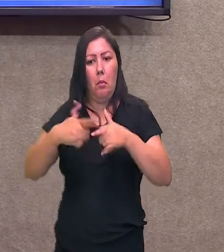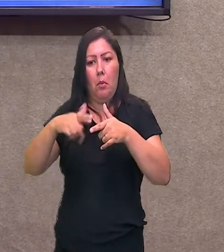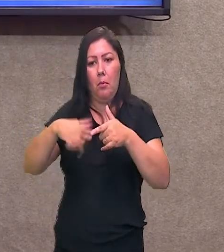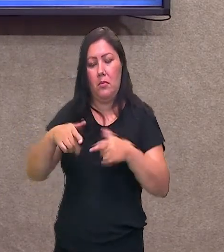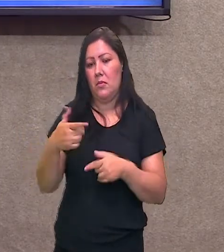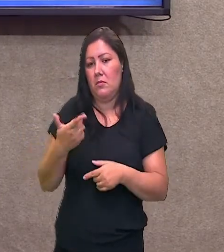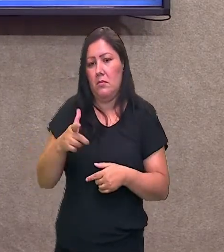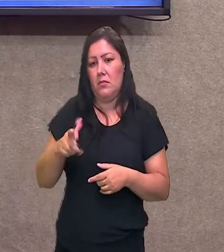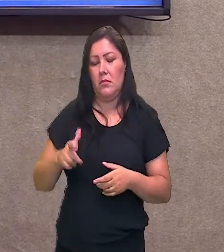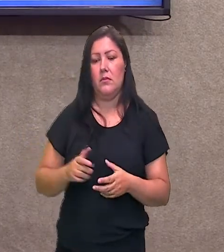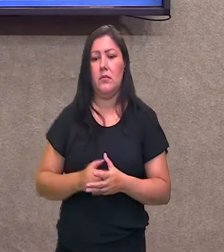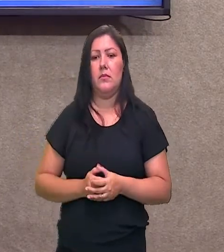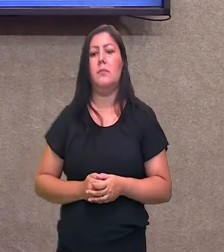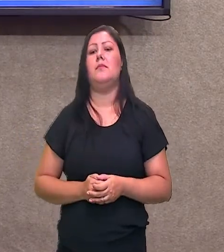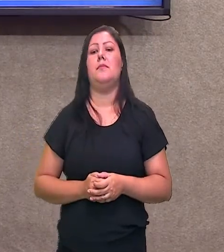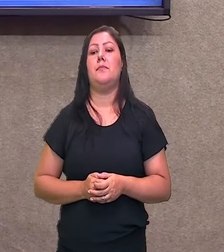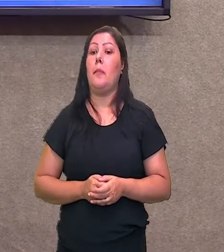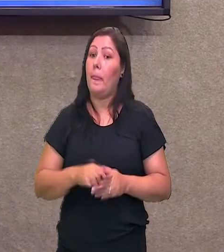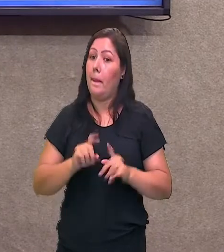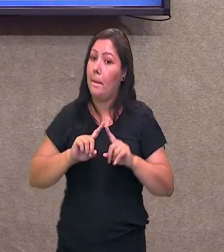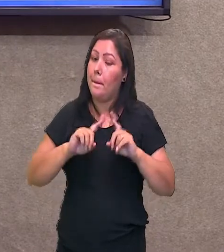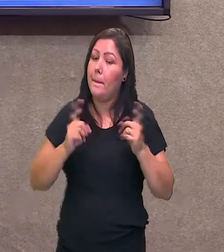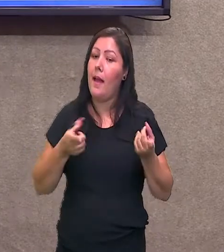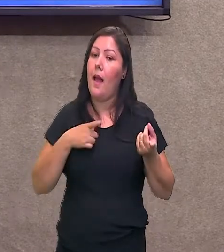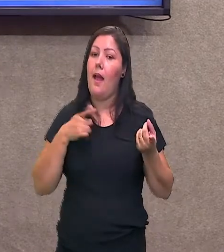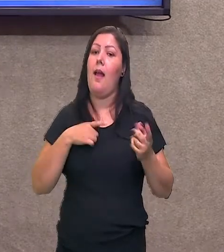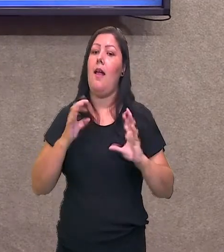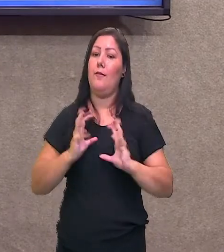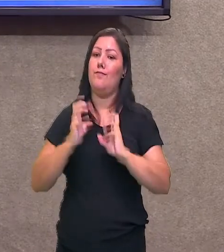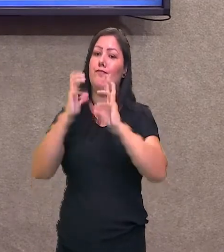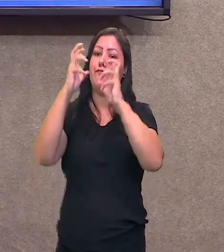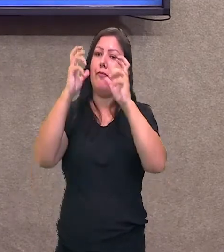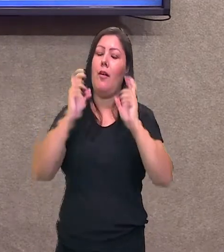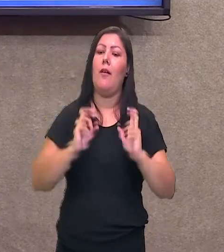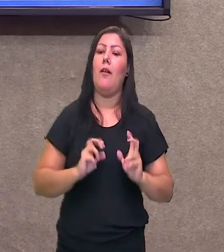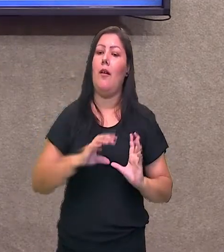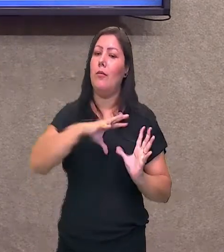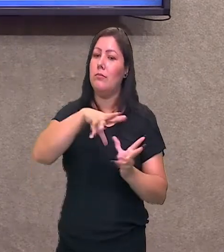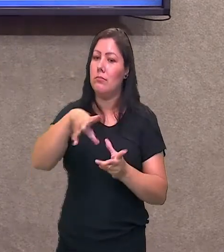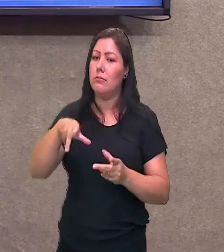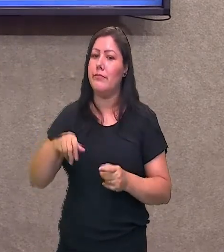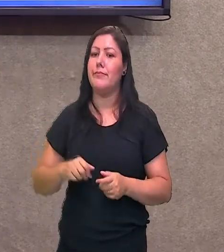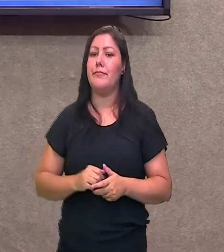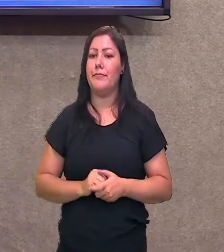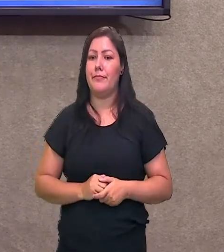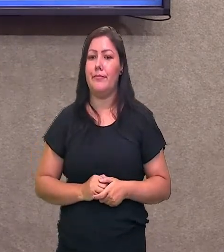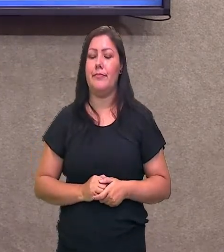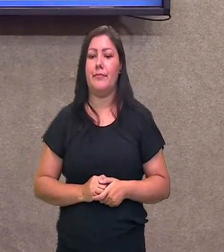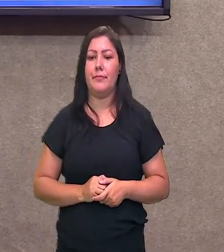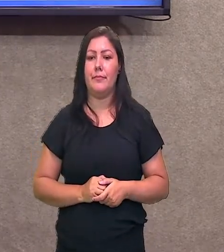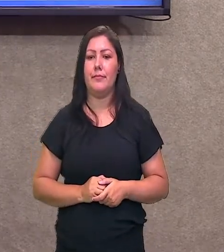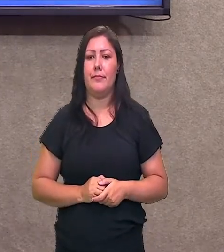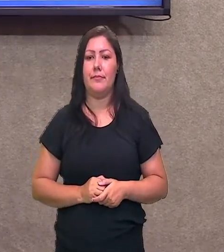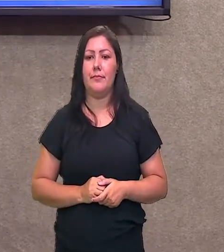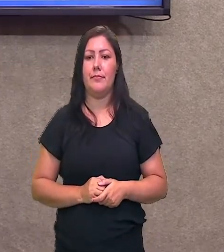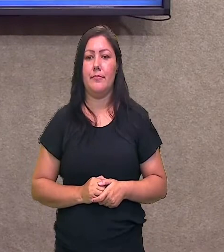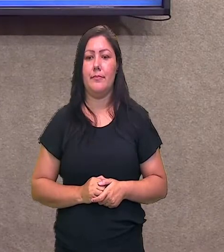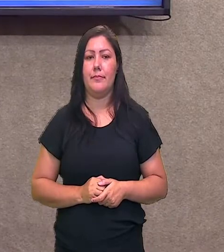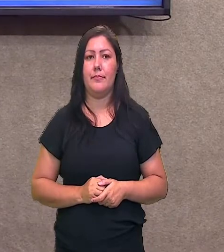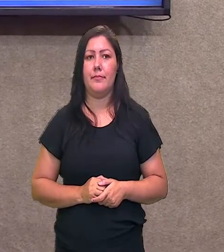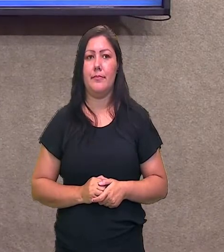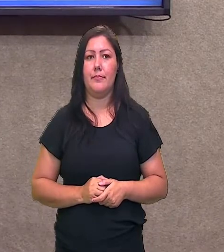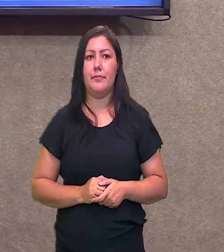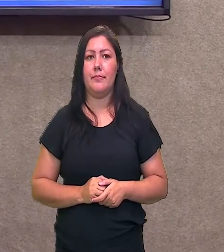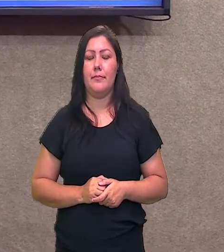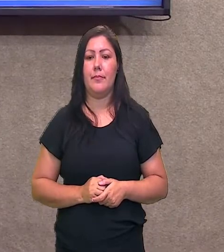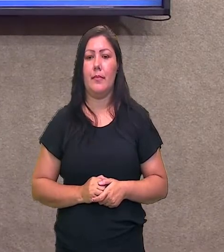infelizmente, os vários conflitos que nós vemos no mundo têm mostrado a necessidade de se manter a OTAN. É